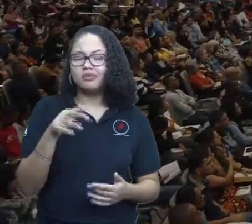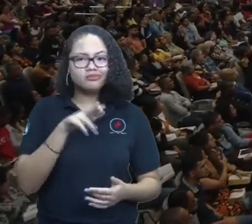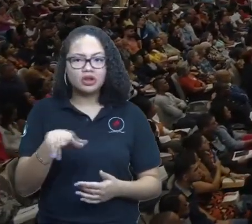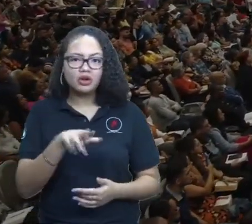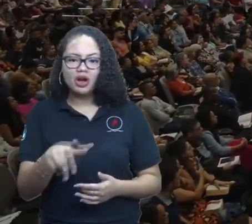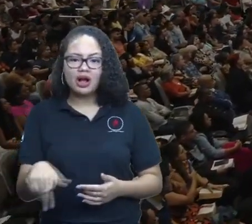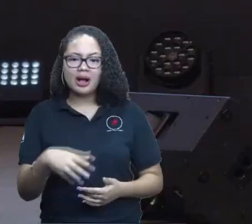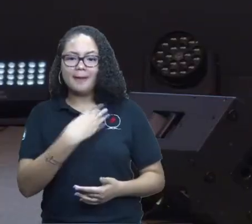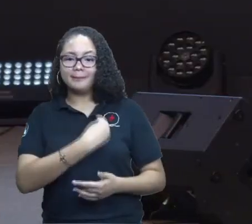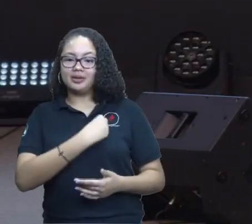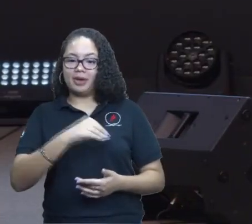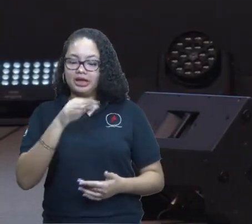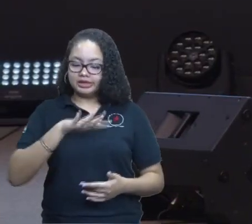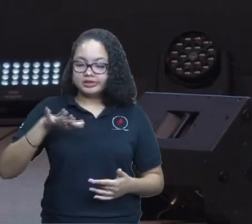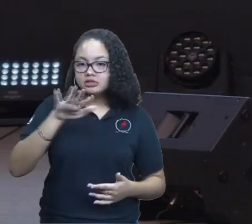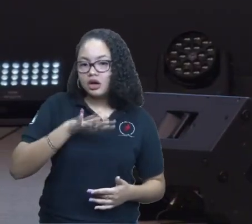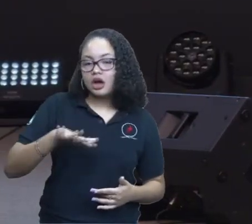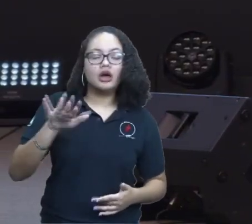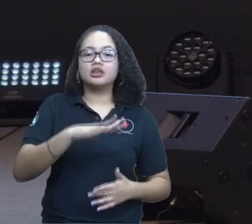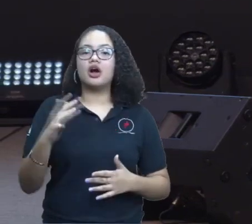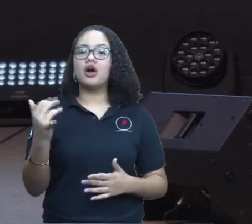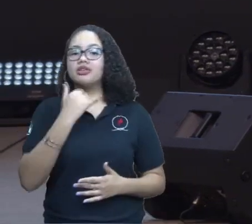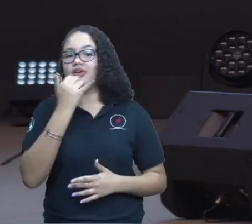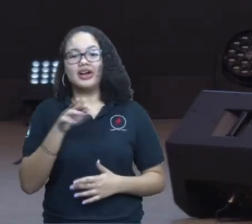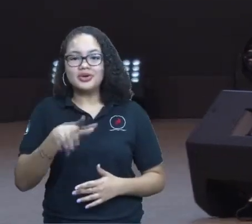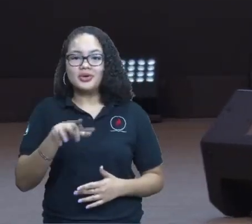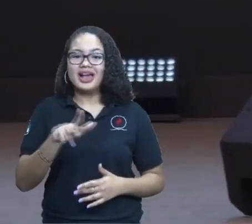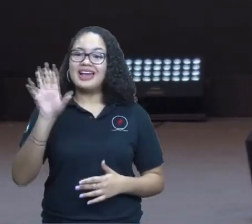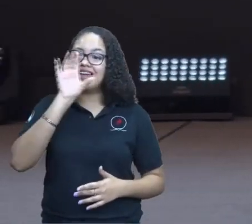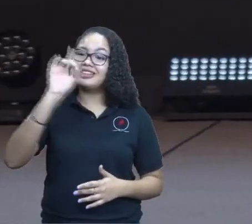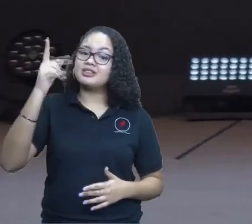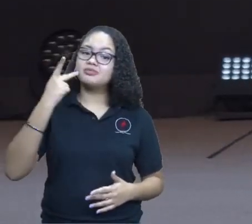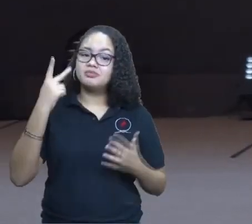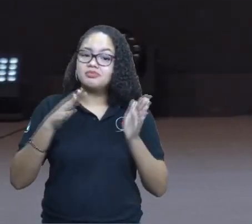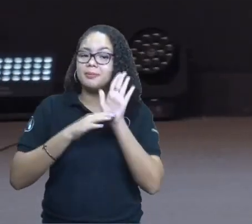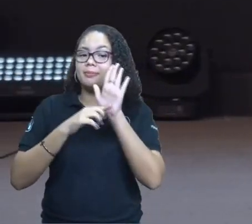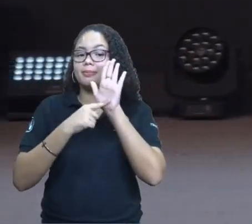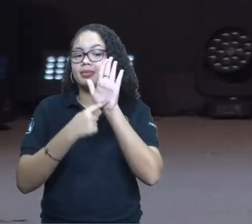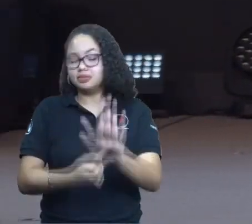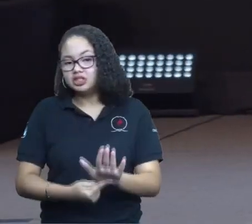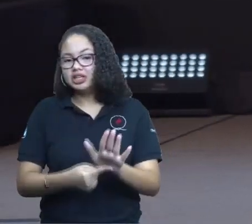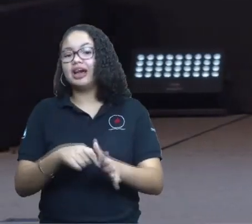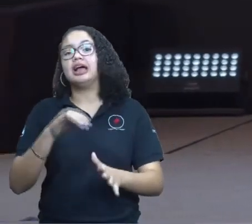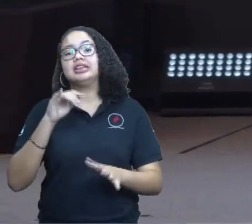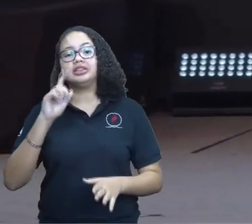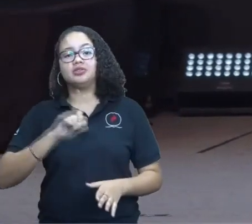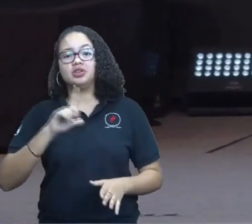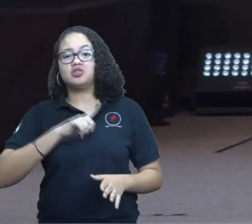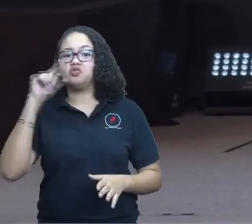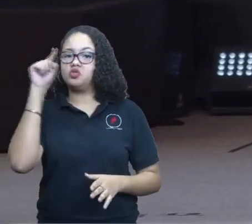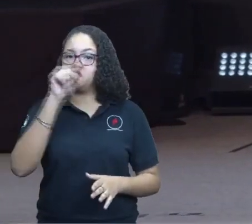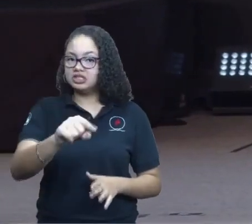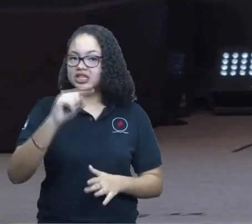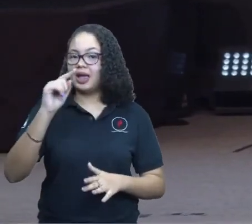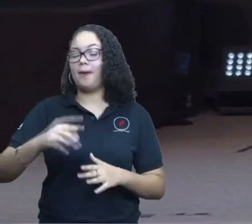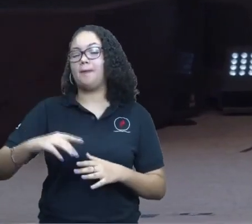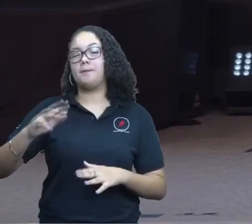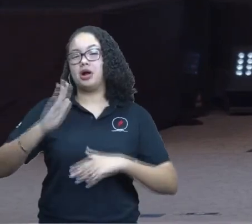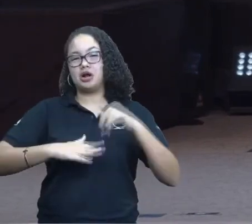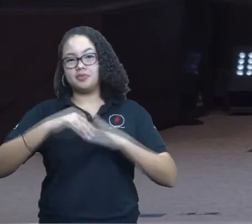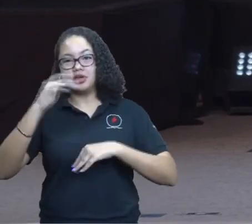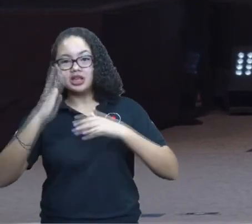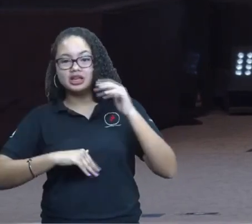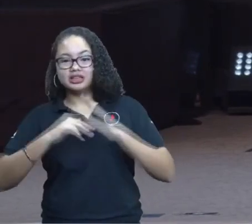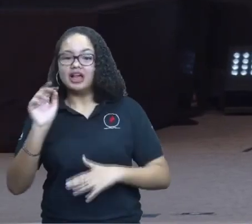participado dessa situação por acaso é Deus dizendo ai em você uma capacidade para mexer de um jeito